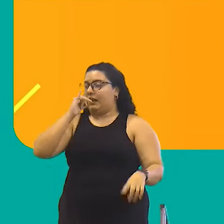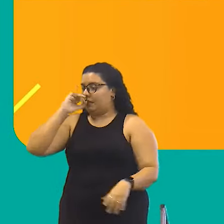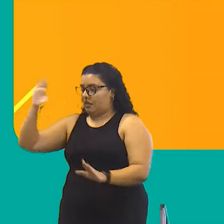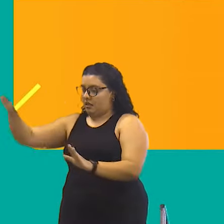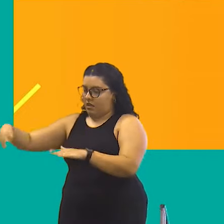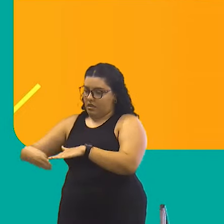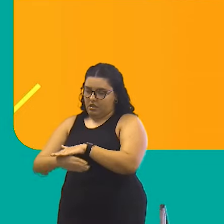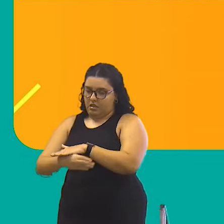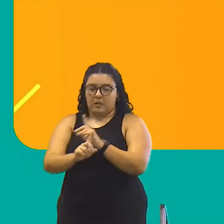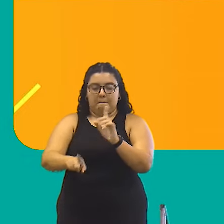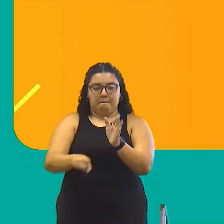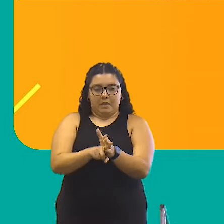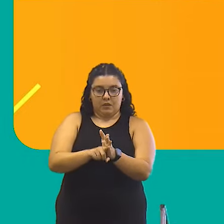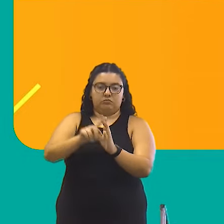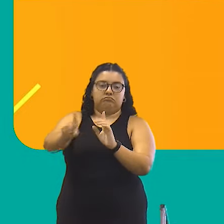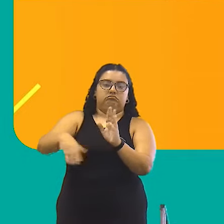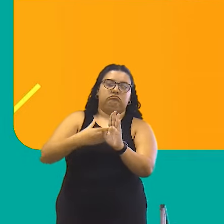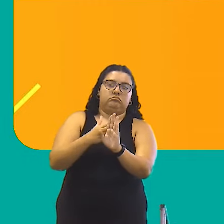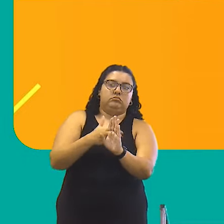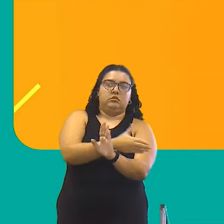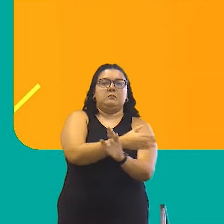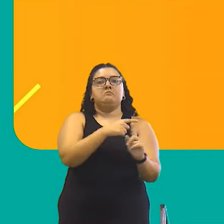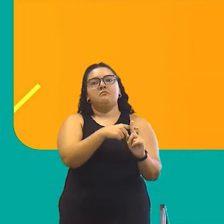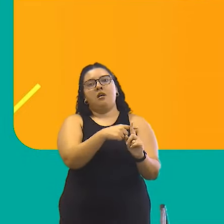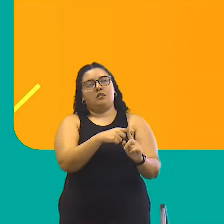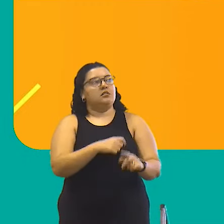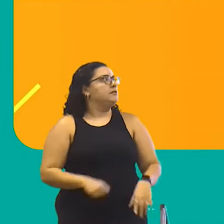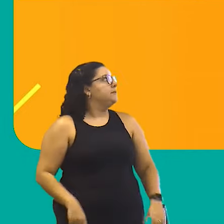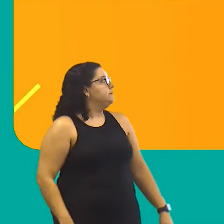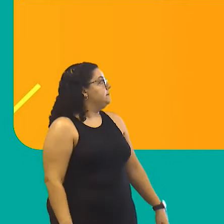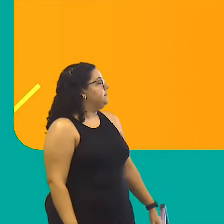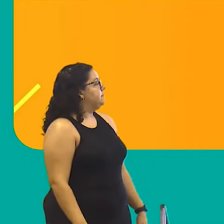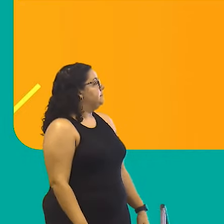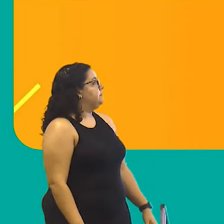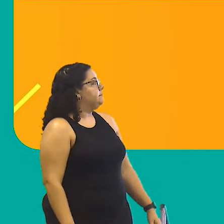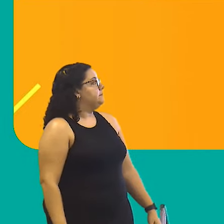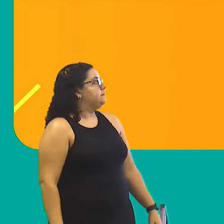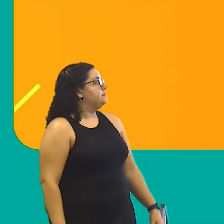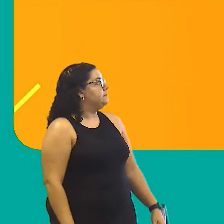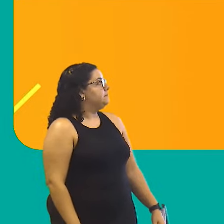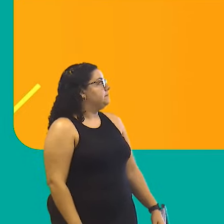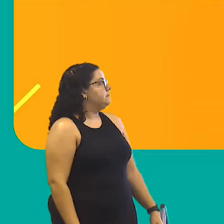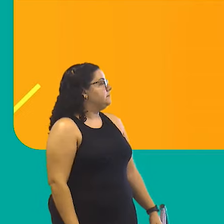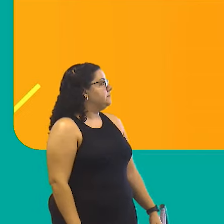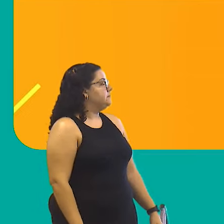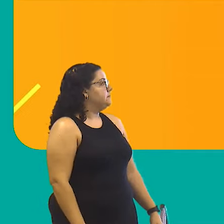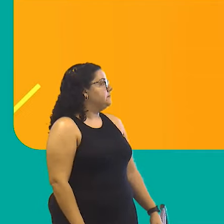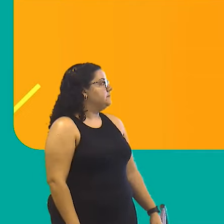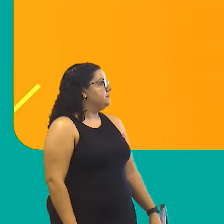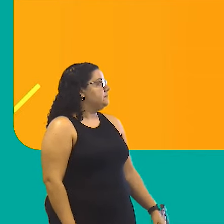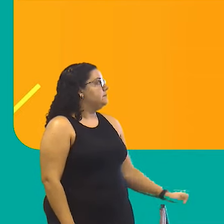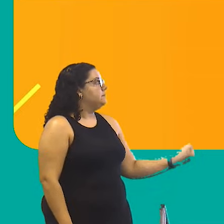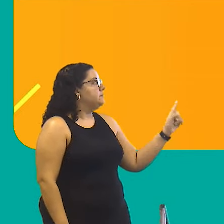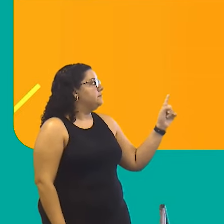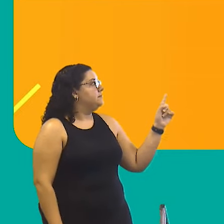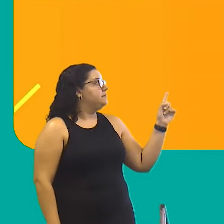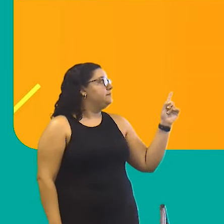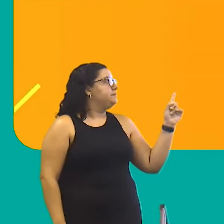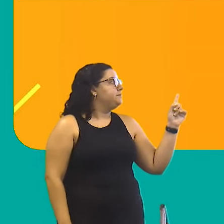mais. Deu para entender a ideia? E aqui, quer ela venha por um lado, quer ela venha pelo outro, ela só entra